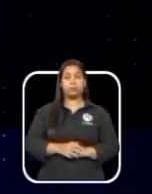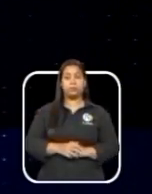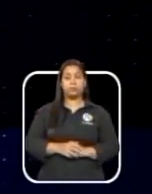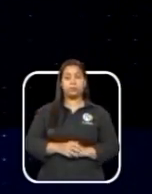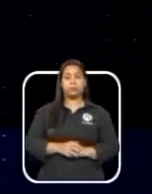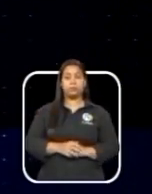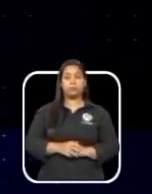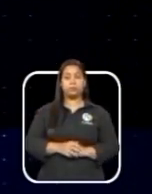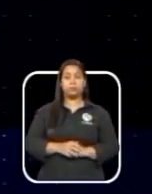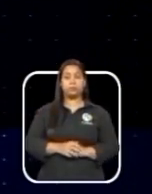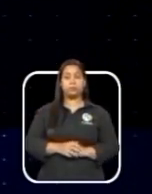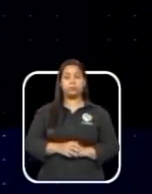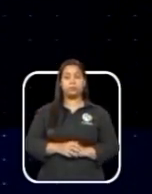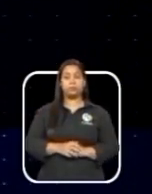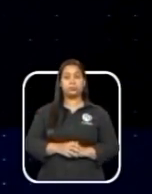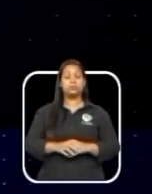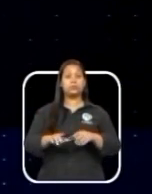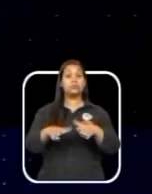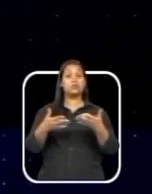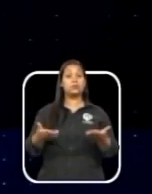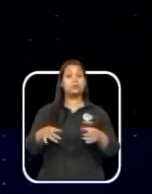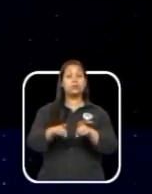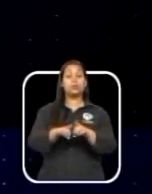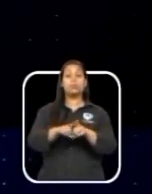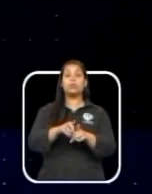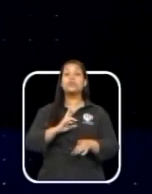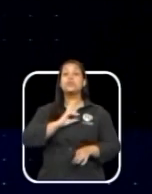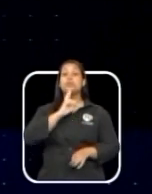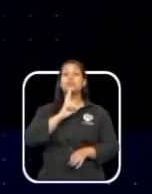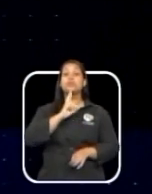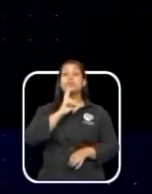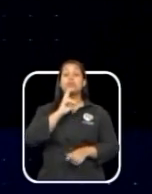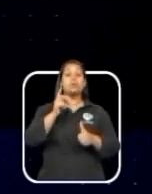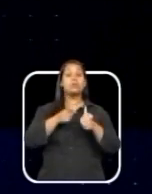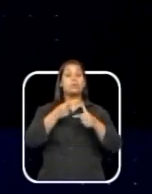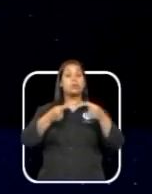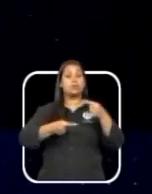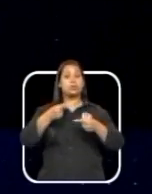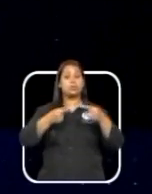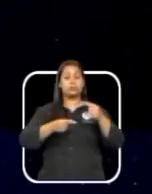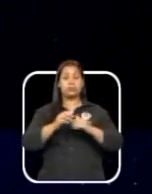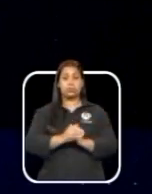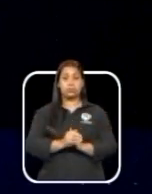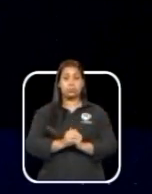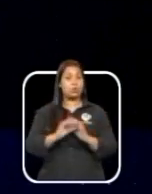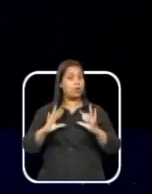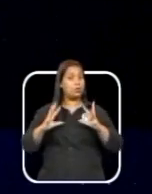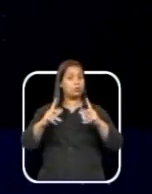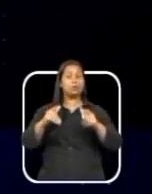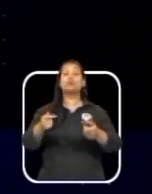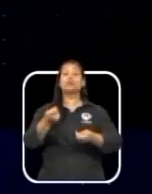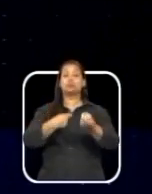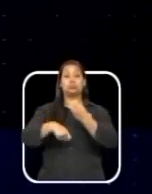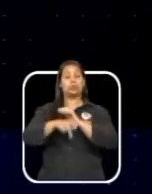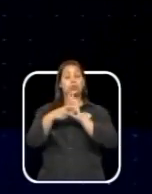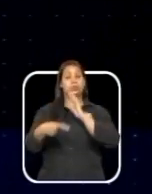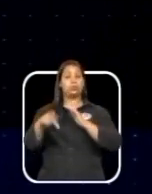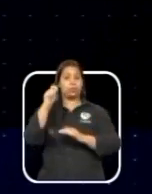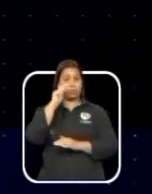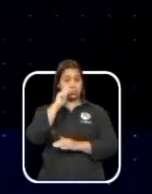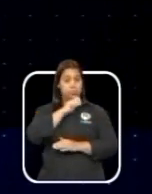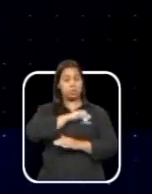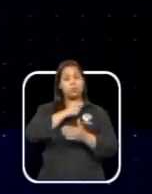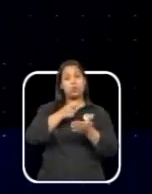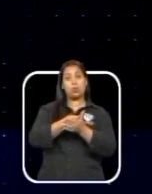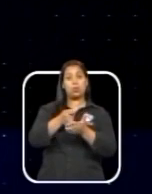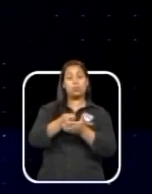extra-classe. De Robson Risse, em primeira discussão, que estende para todo o comércio de Rio